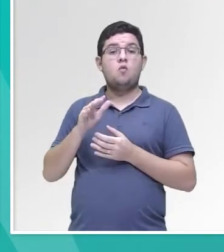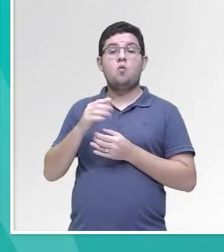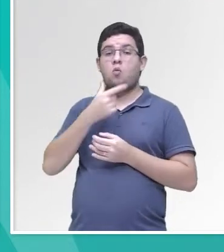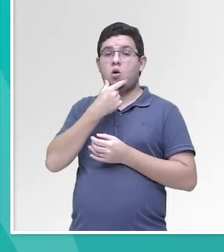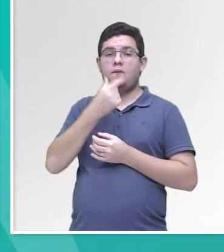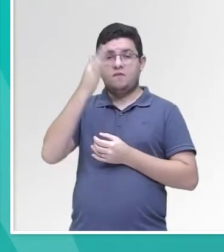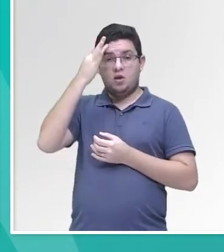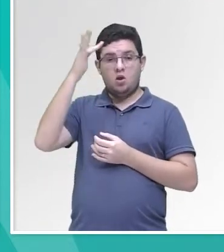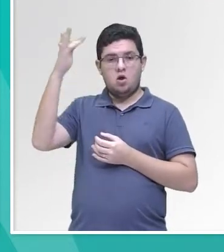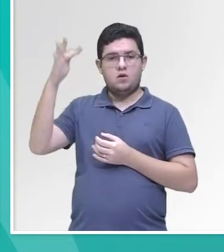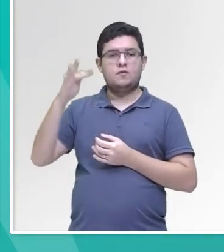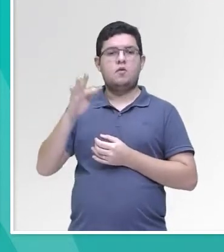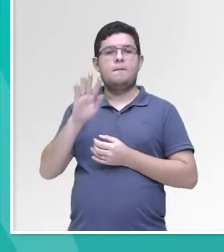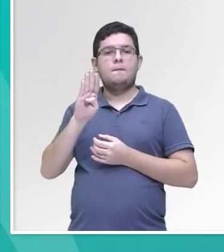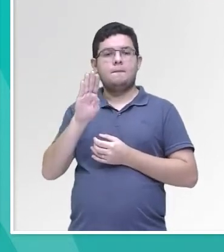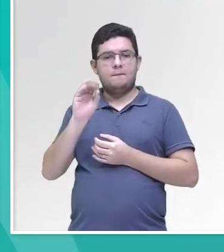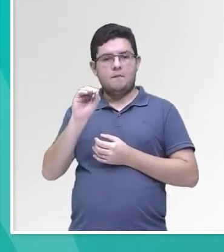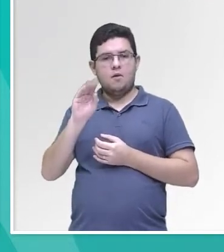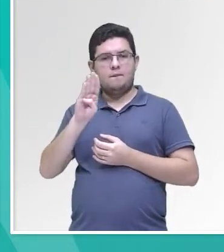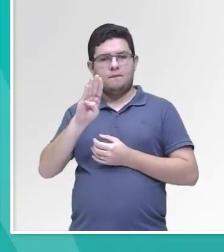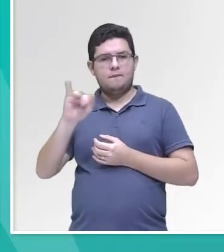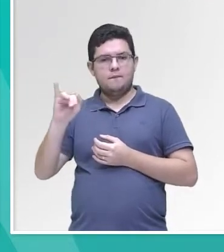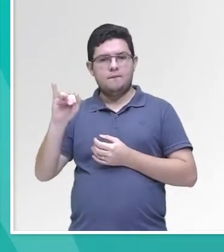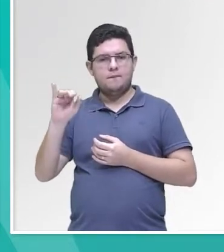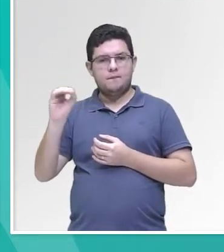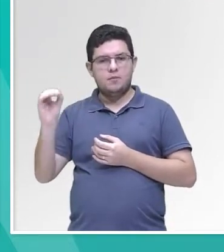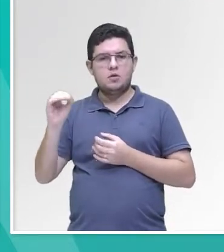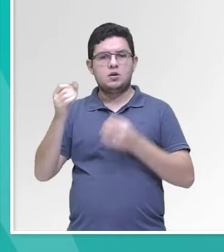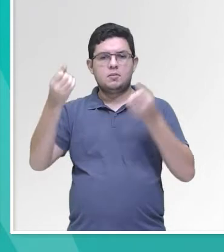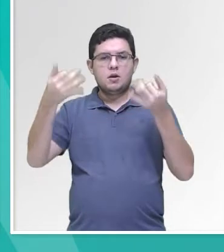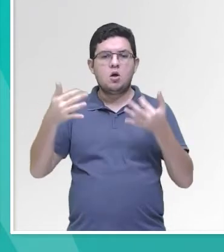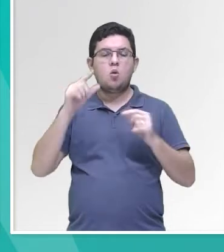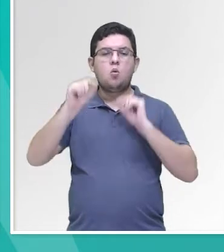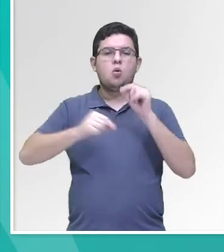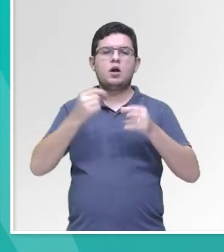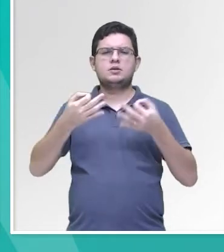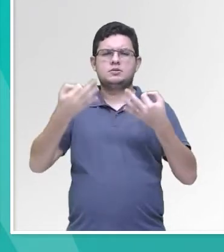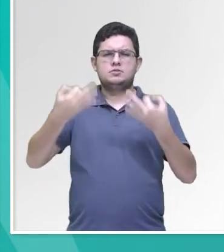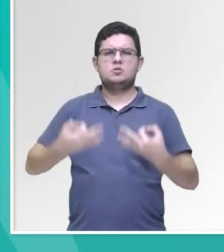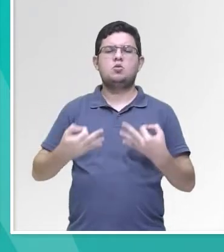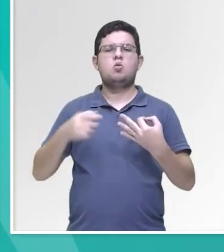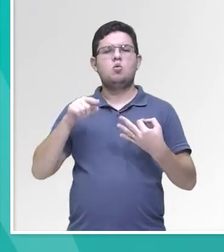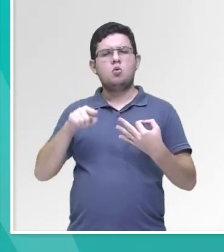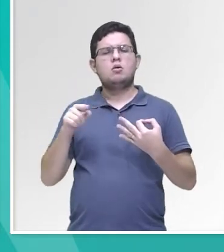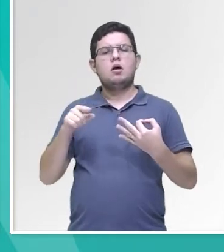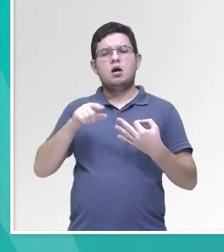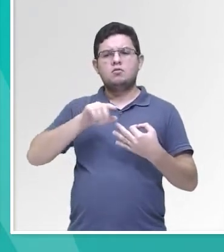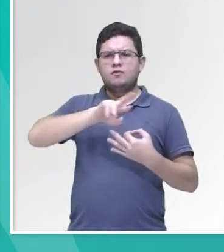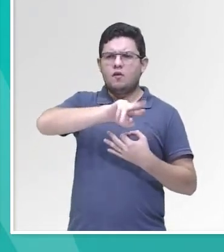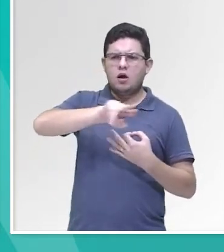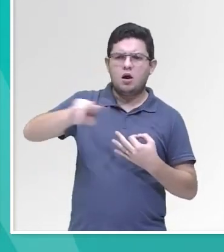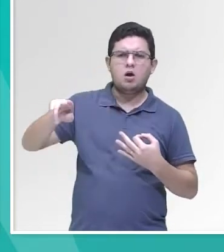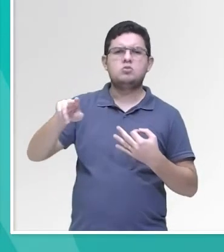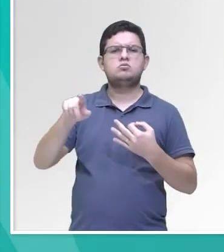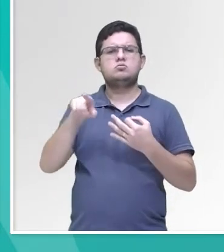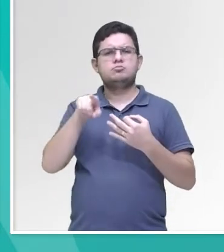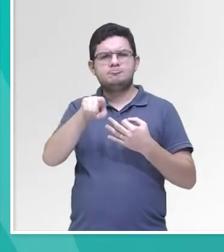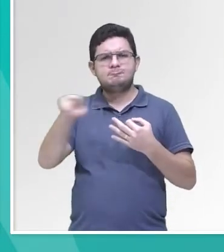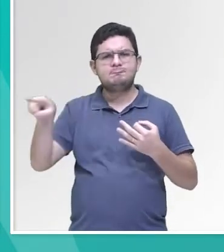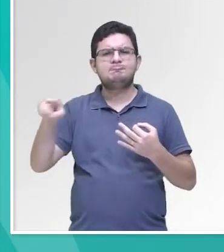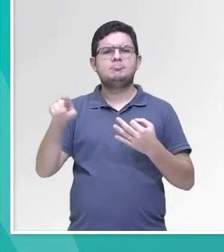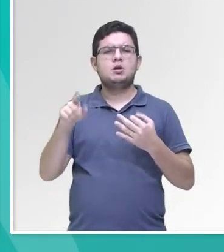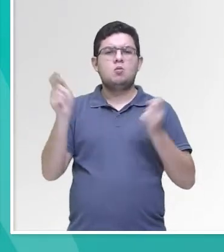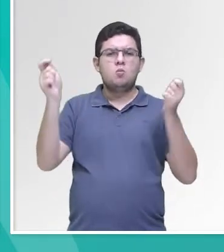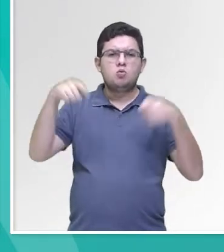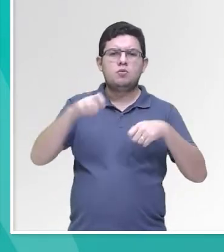qualidade intrínseca ao homem, capaz de lhe dar direito ao respeito e à consideração por parte do Estado. Nessa lógica,